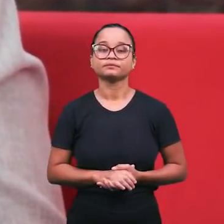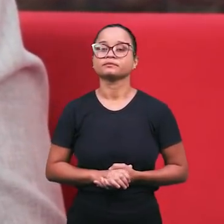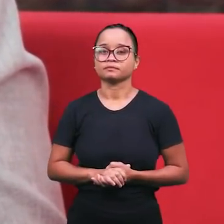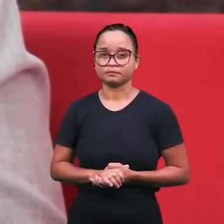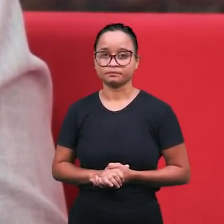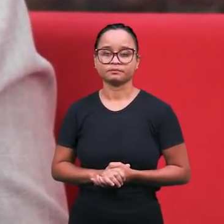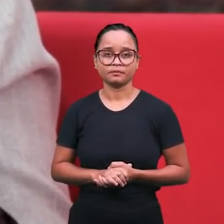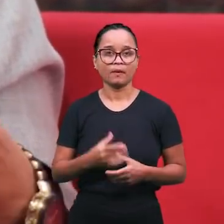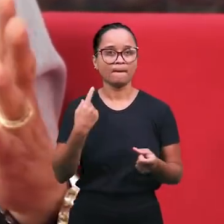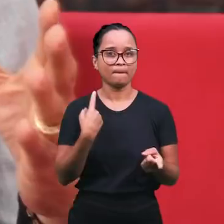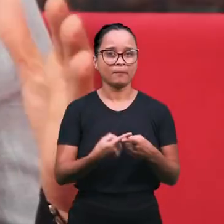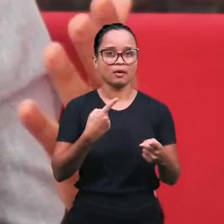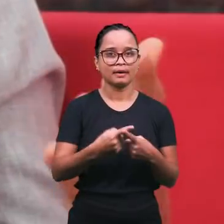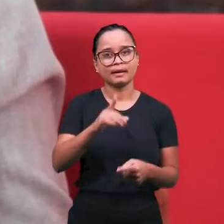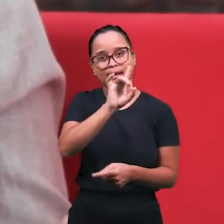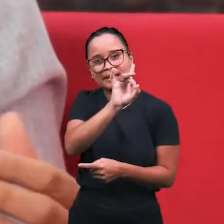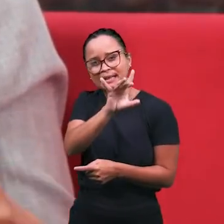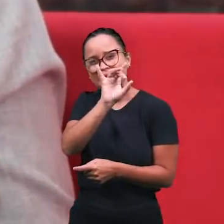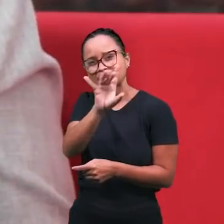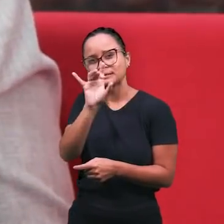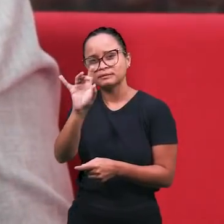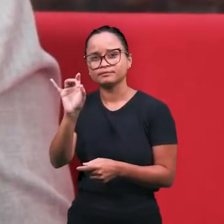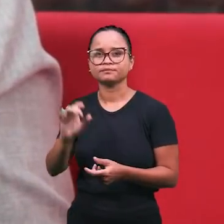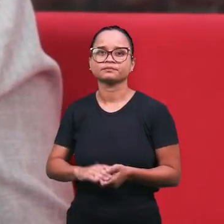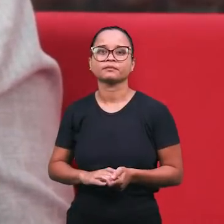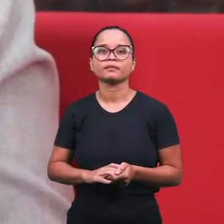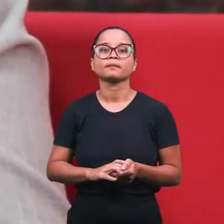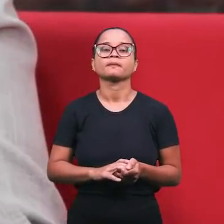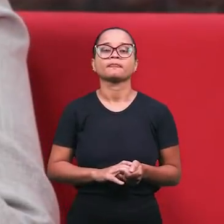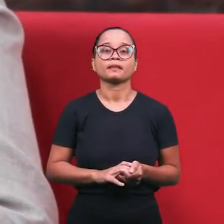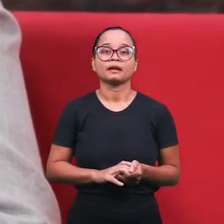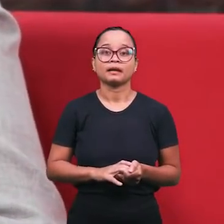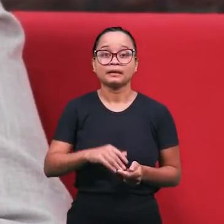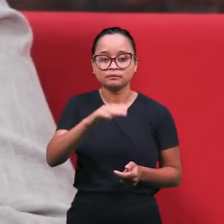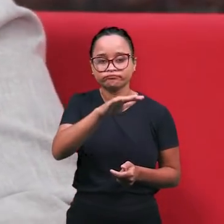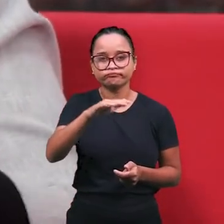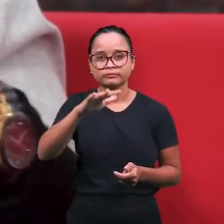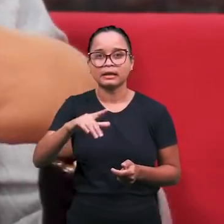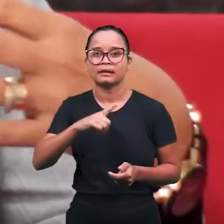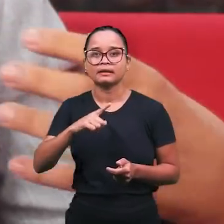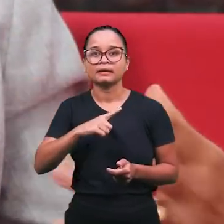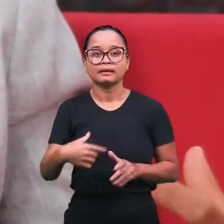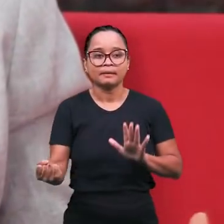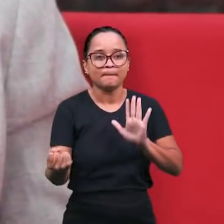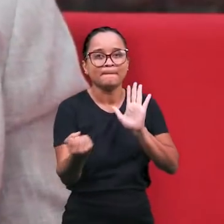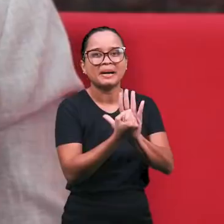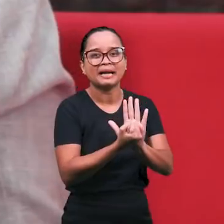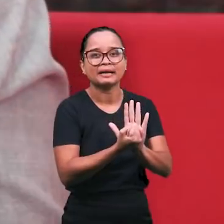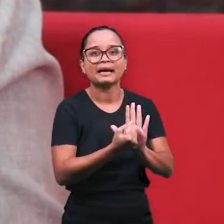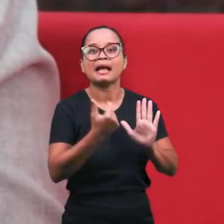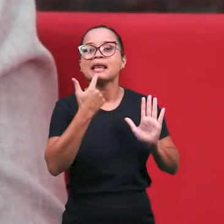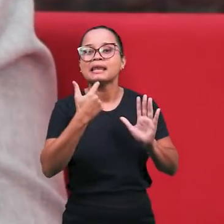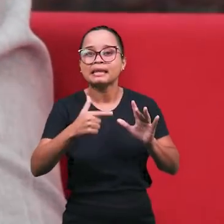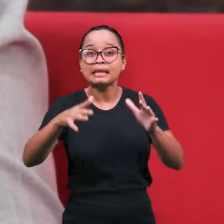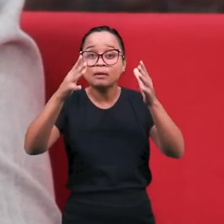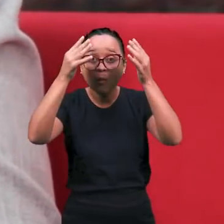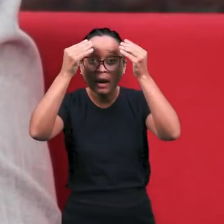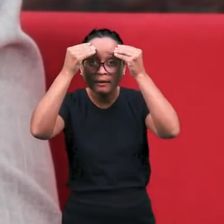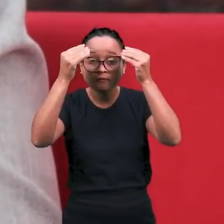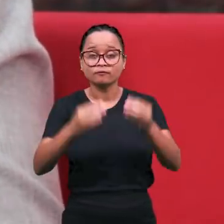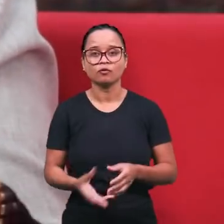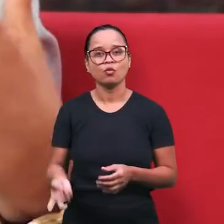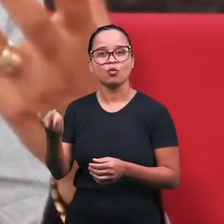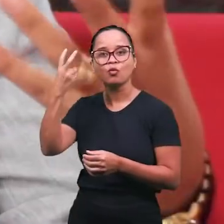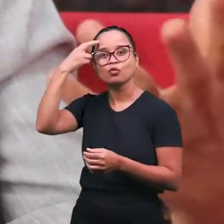idades, né? Porque cada geração, ela é marcada por um aspecto de linguagem, um aspecto cultural. Então,